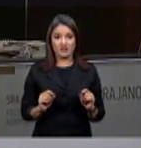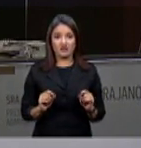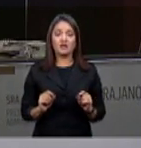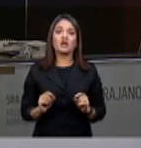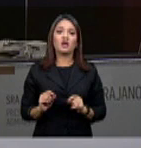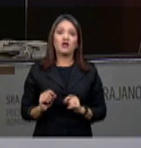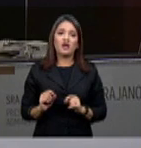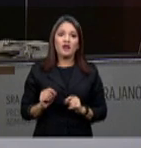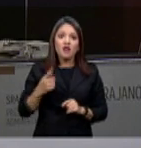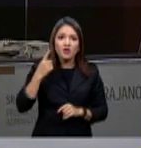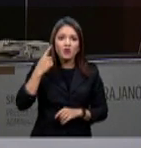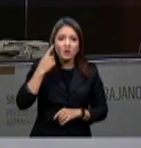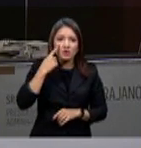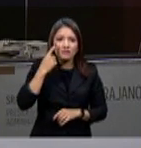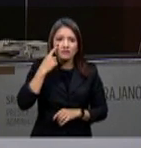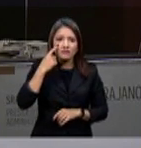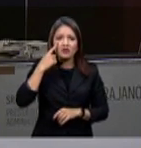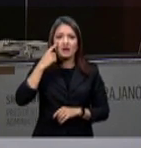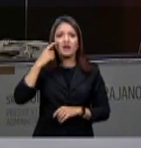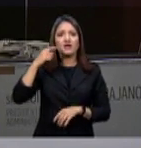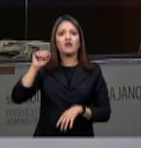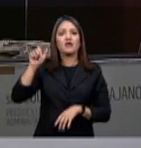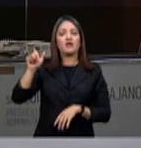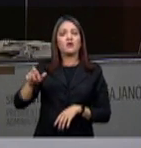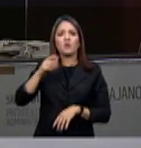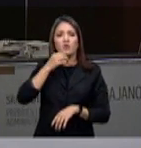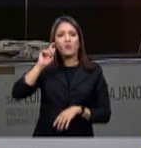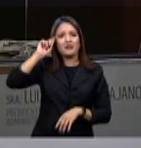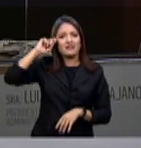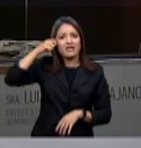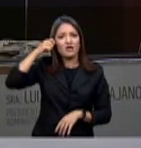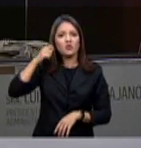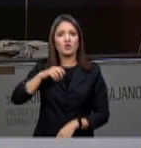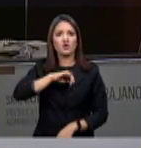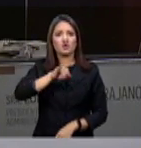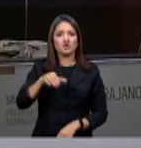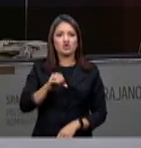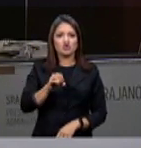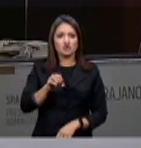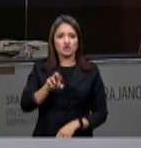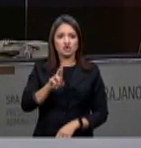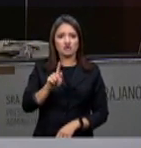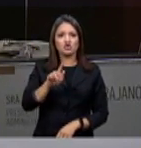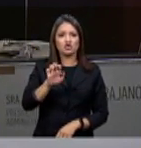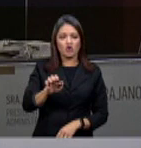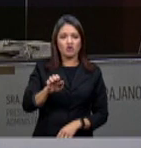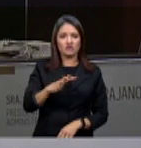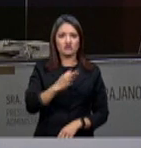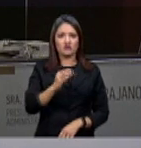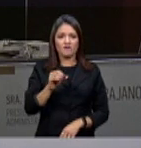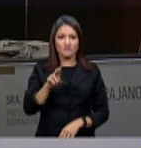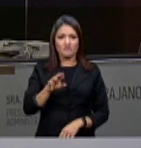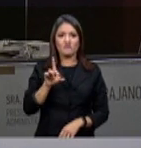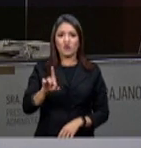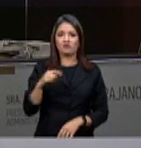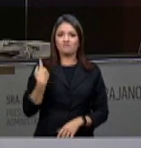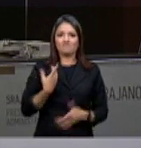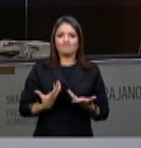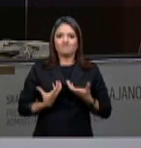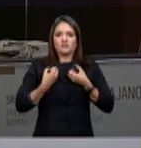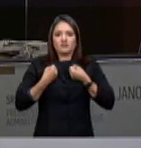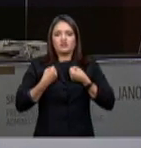o negro foi por causa do Jorge Ford que pegou a gente e todos os empresários e as cabeças pensantes